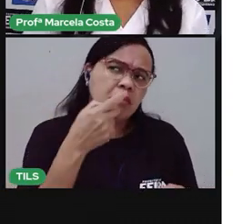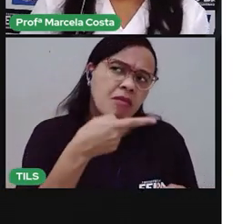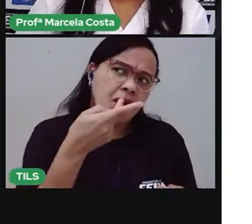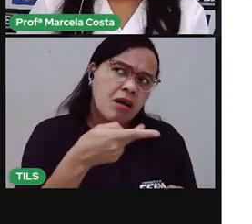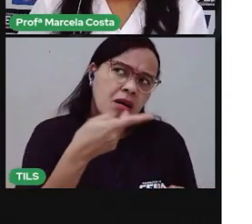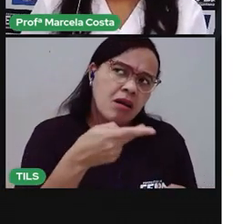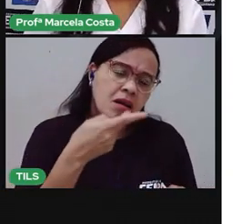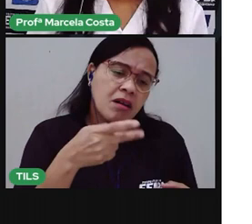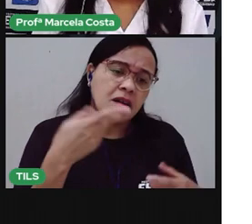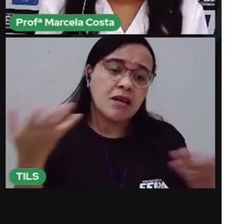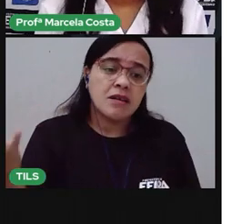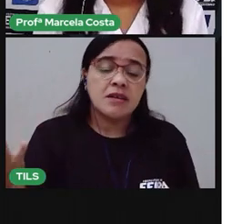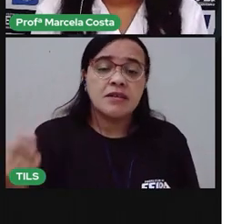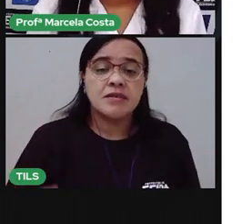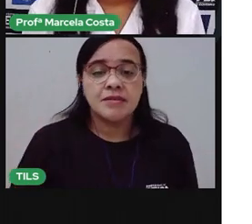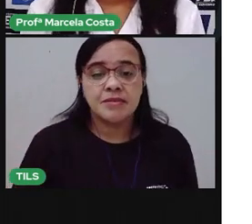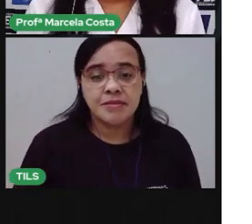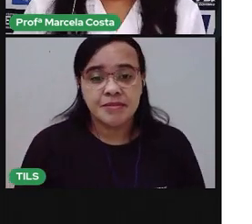palavra